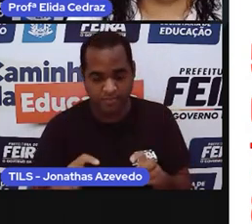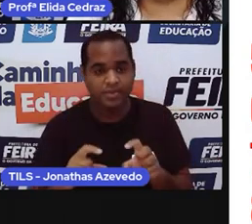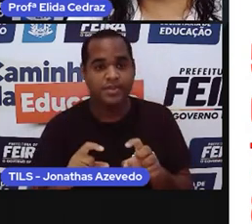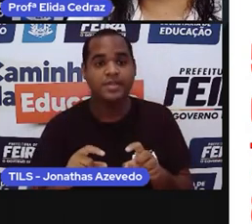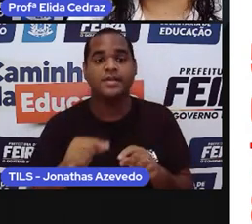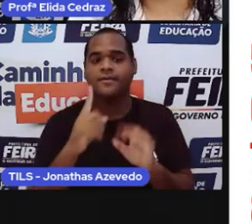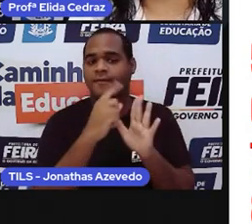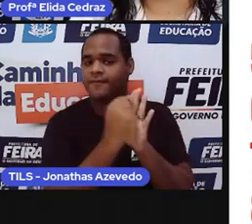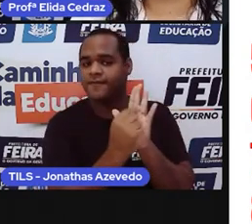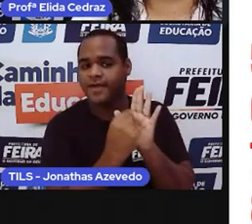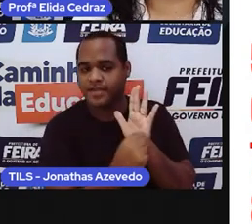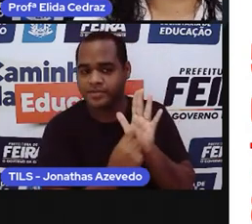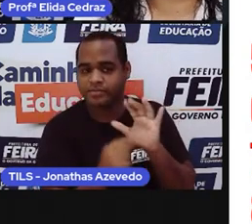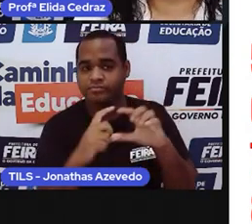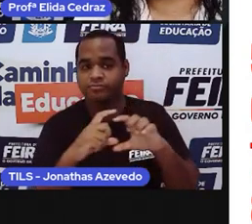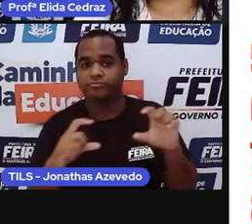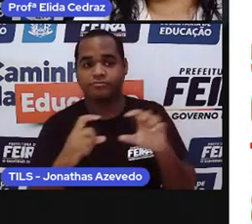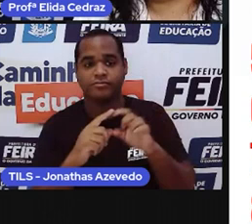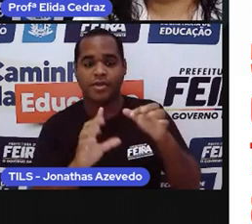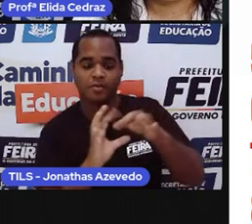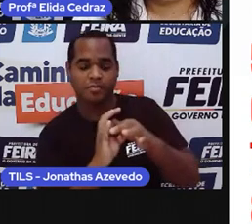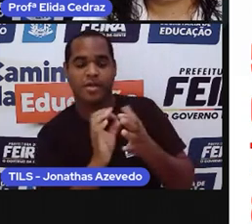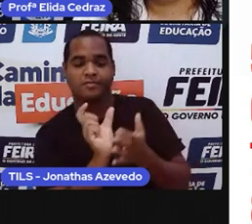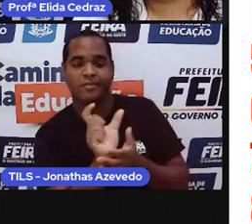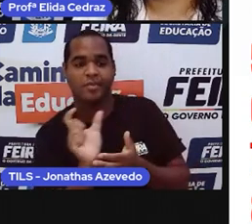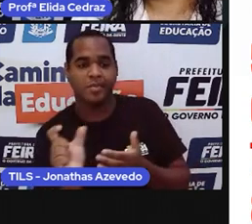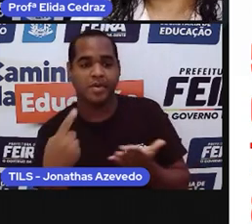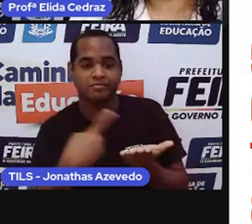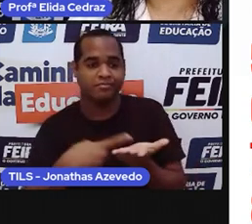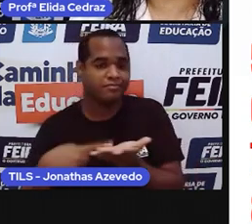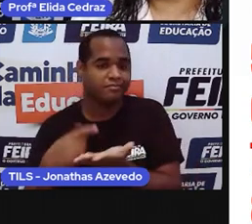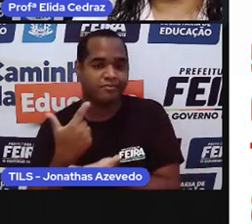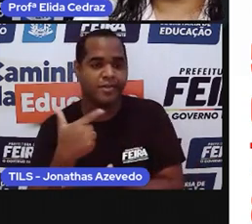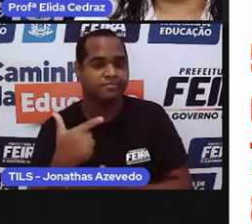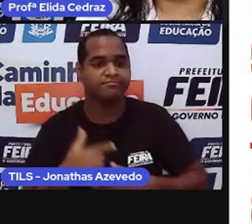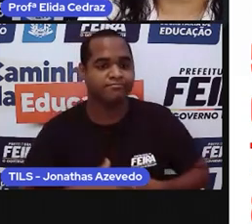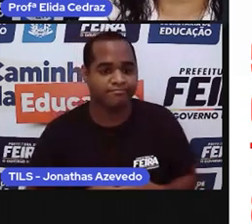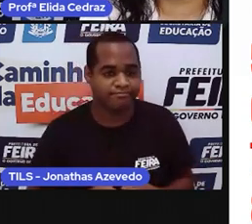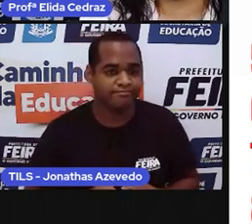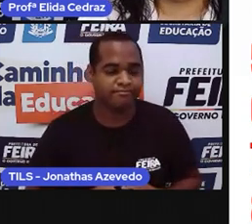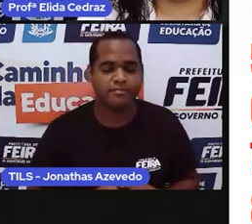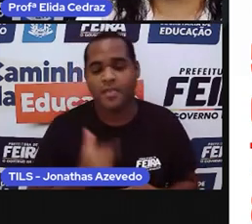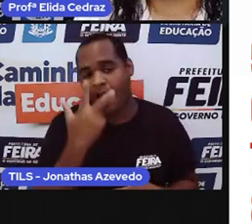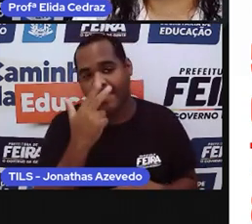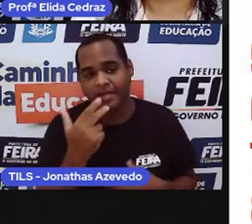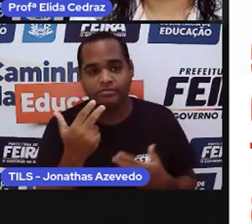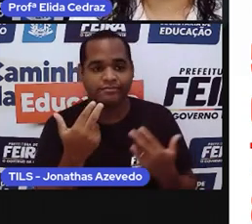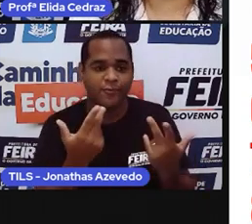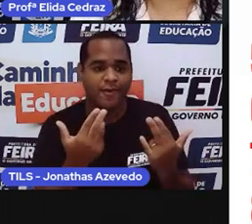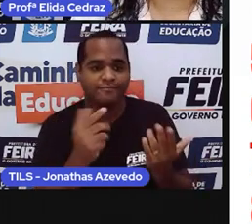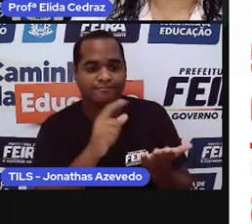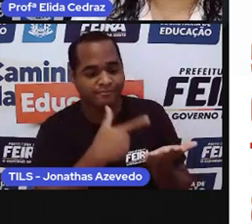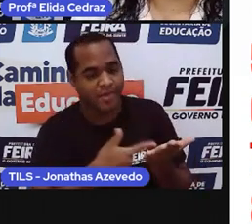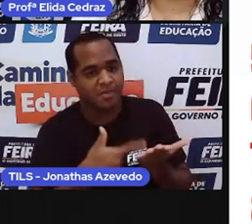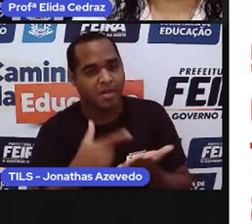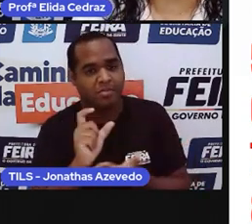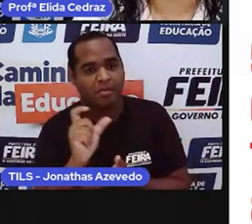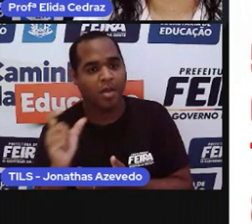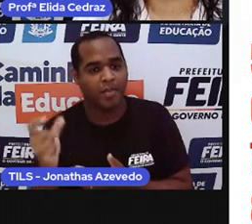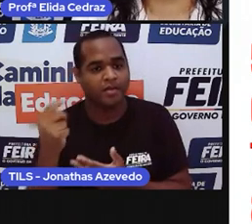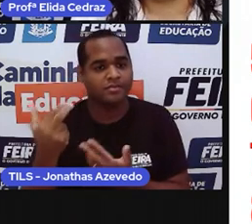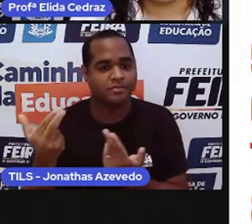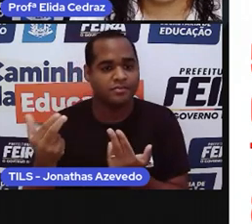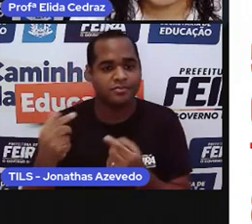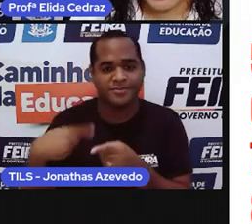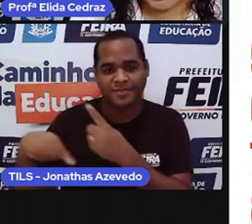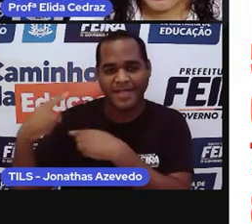tem estrofe, mas ela não tem rima, igual a algumas parlendas que nós estudamos em